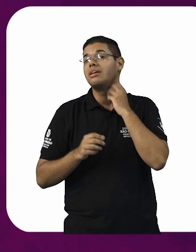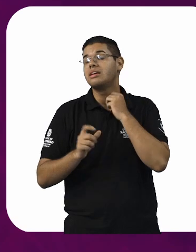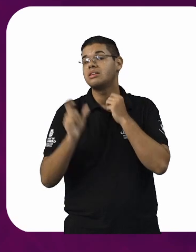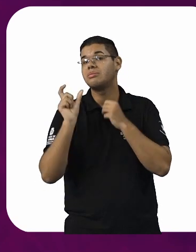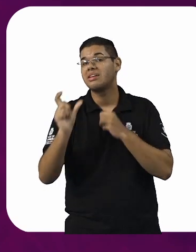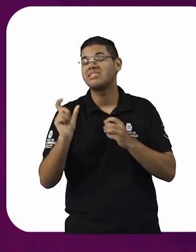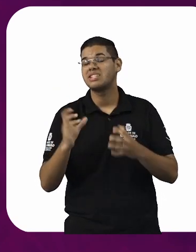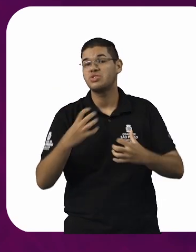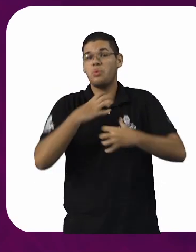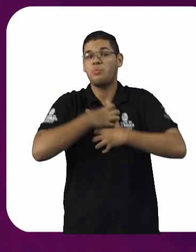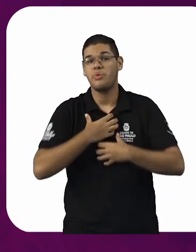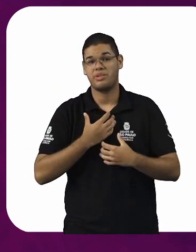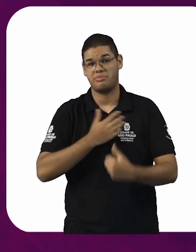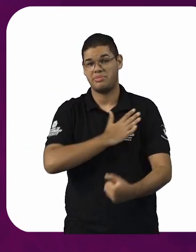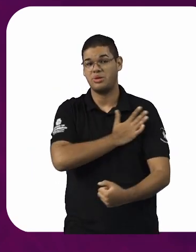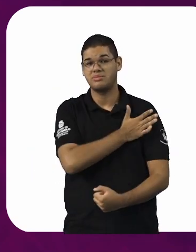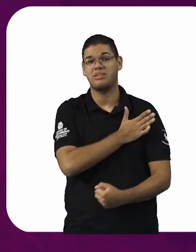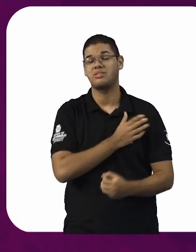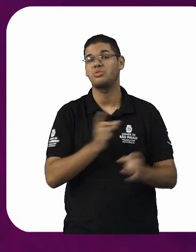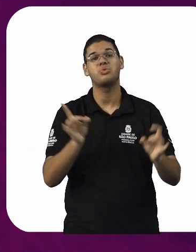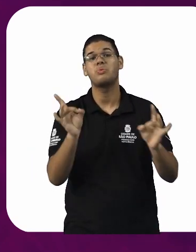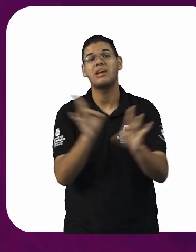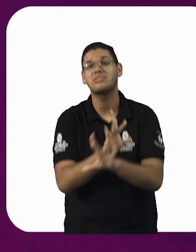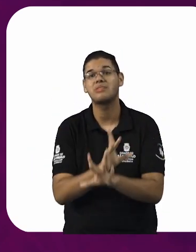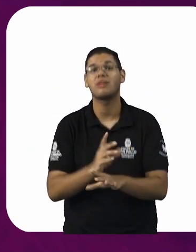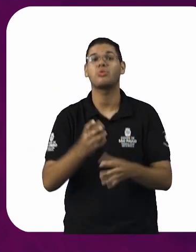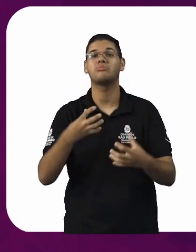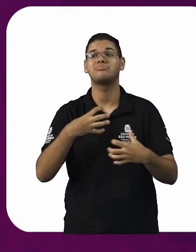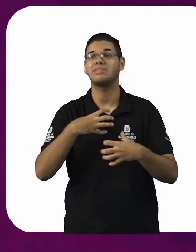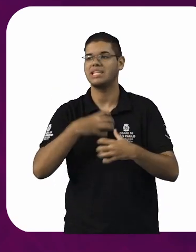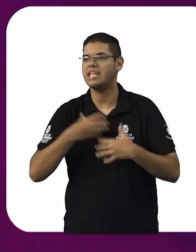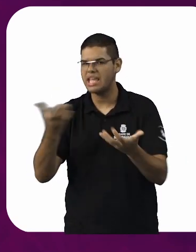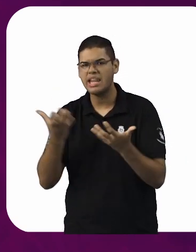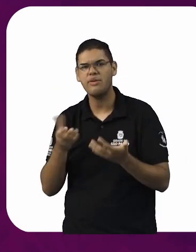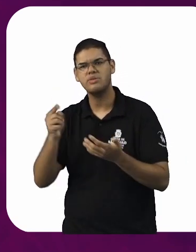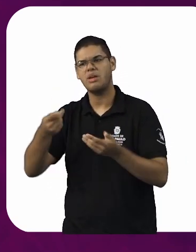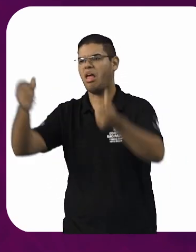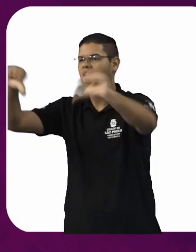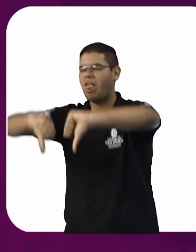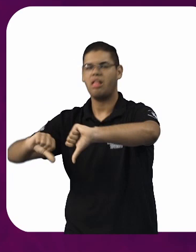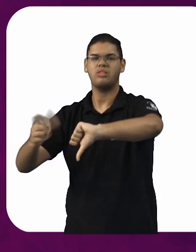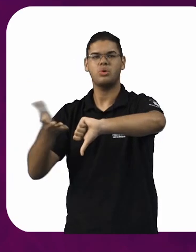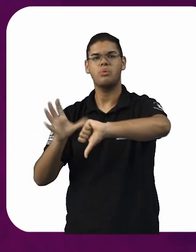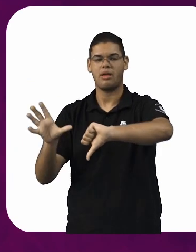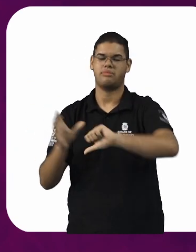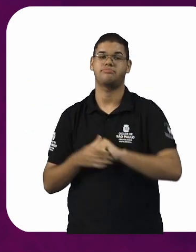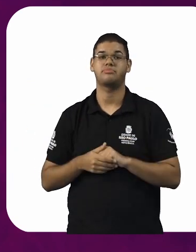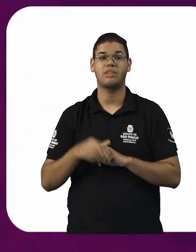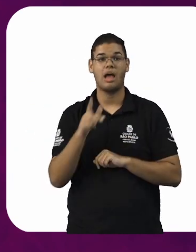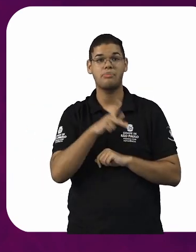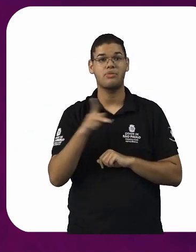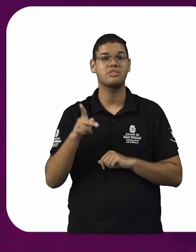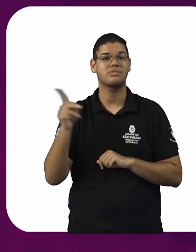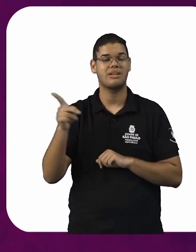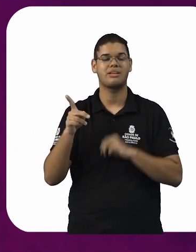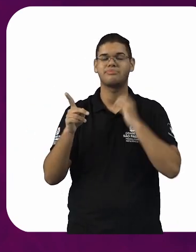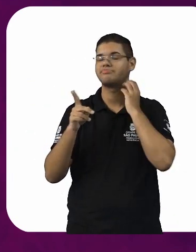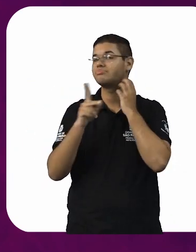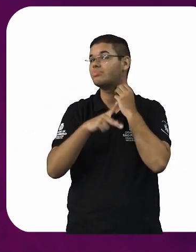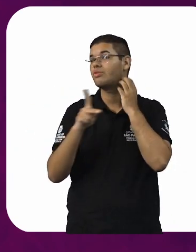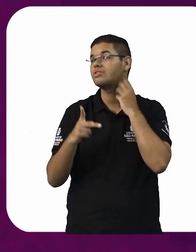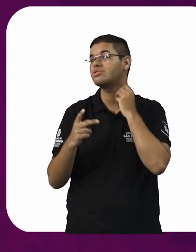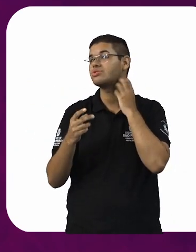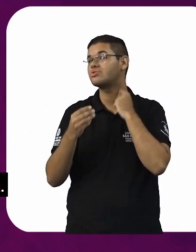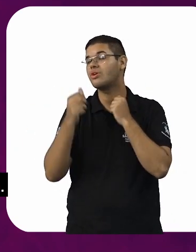teve a intenção de discriminar. O professor Adilson Moreira, que é o responsável pela Lei Penal de 2023 criminalizar o